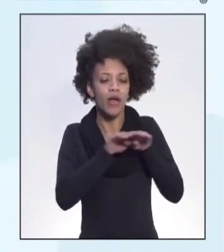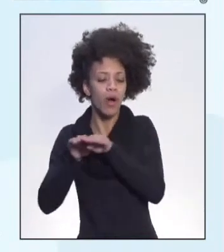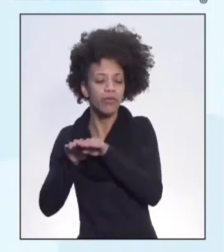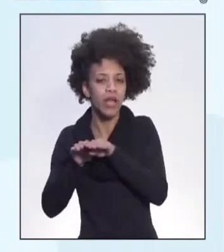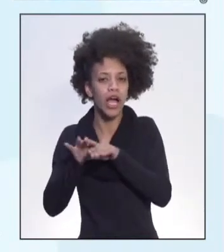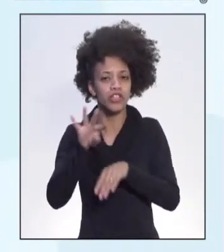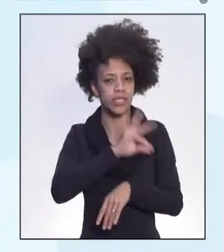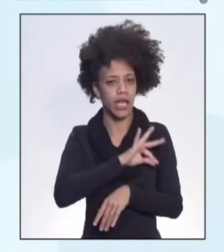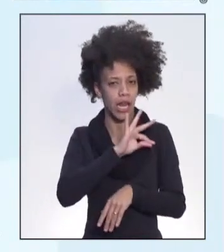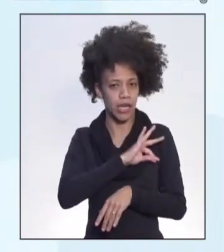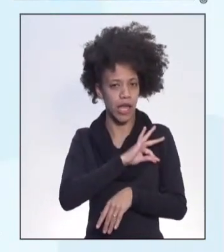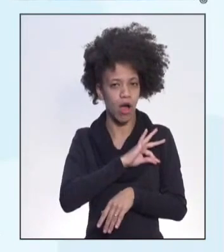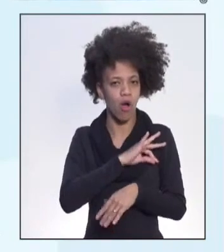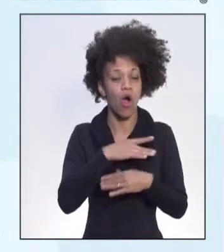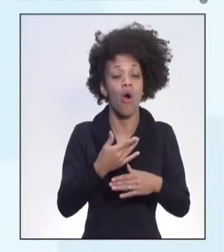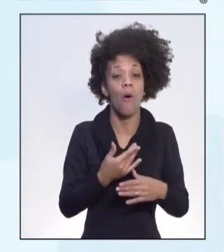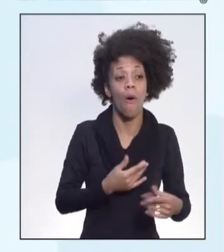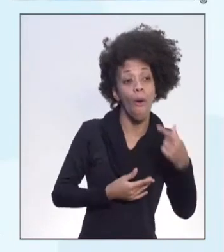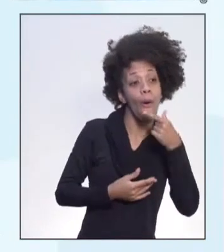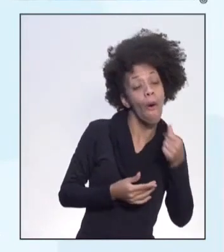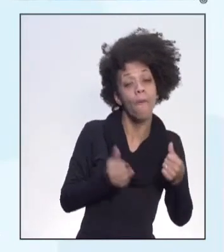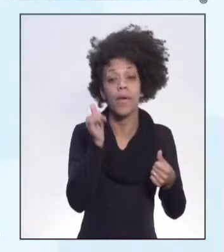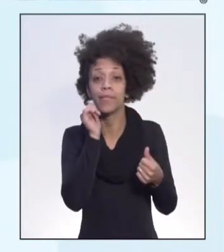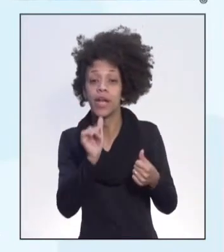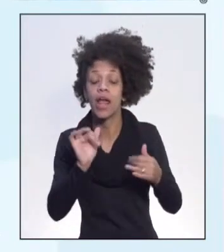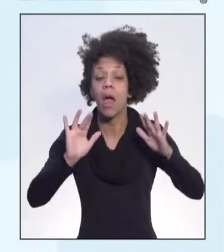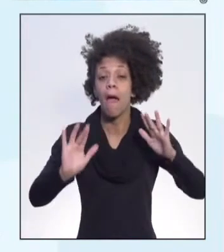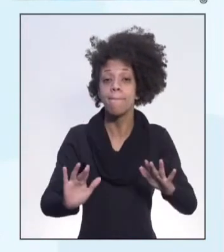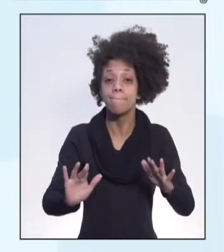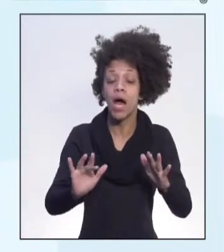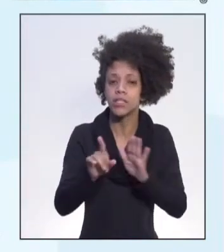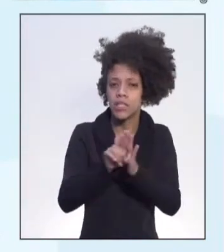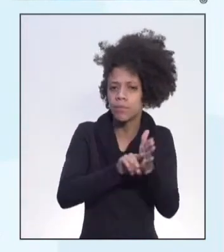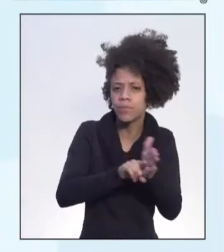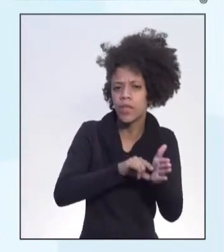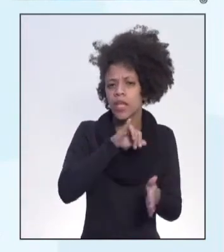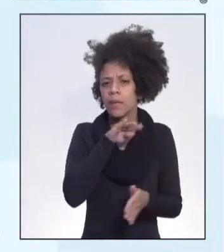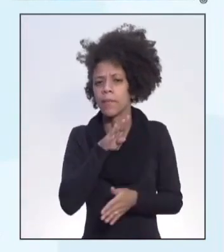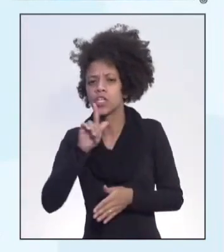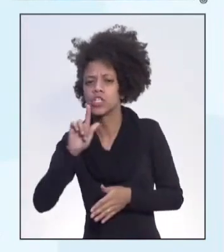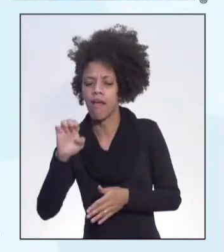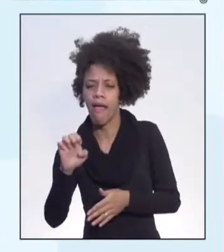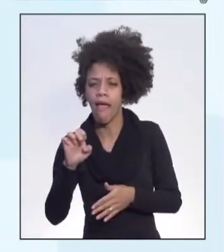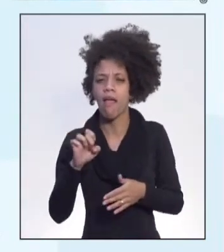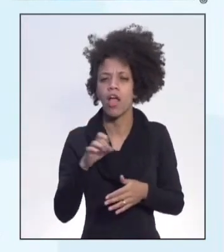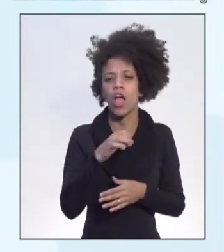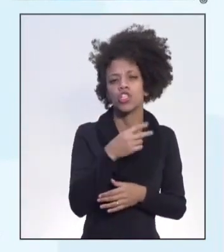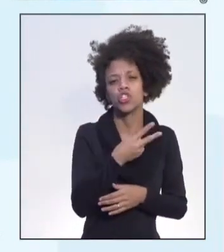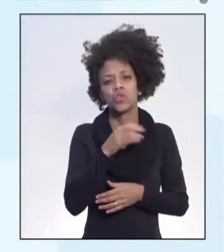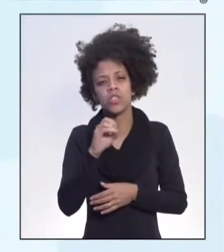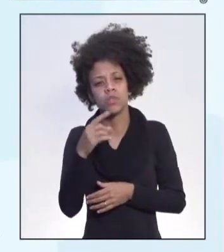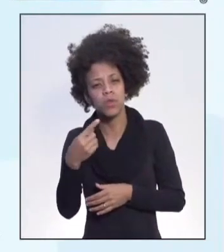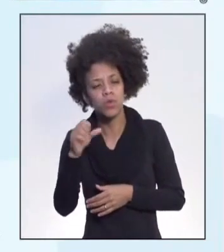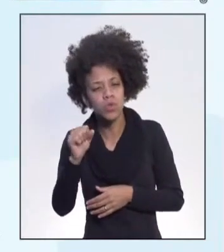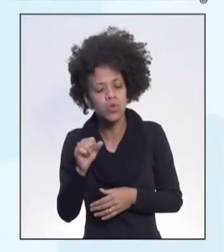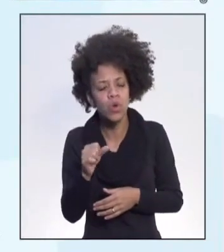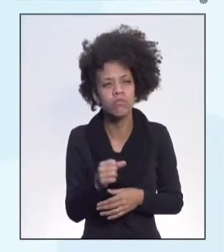igualdade salarial entre homens e mulheres. Segundo dados do IBGE de 2018, as mulheres